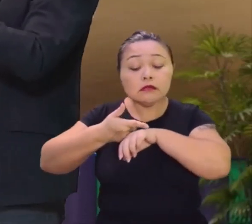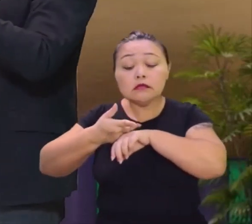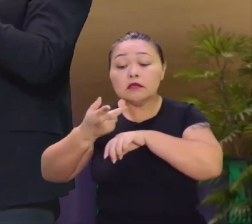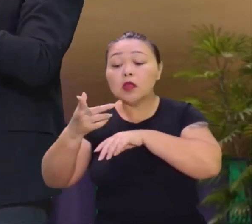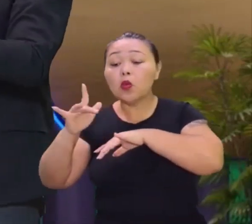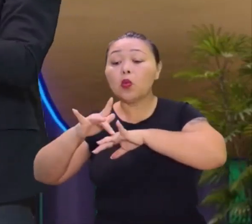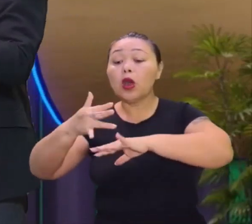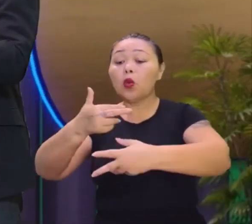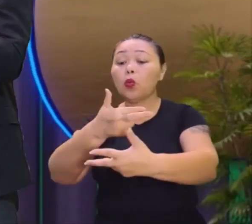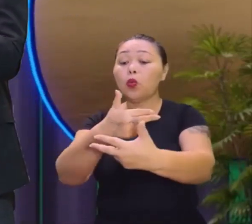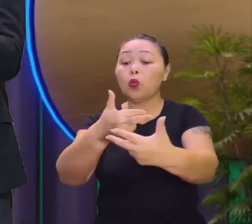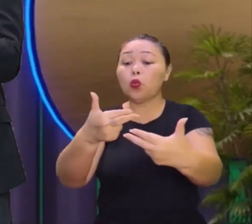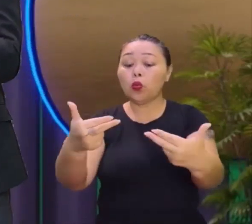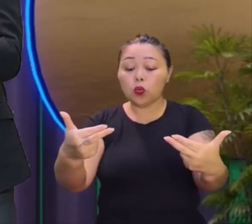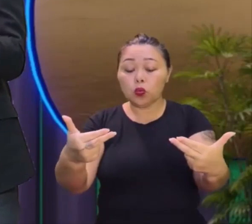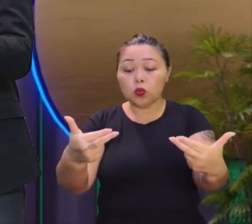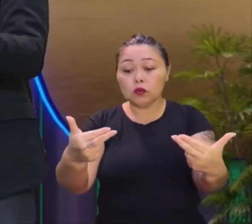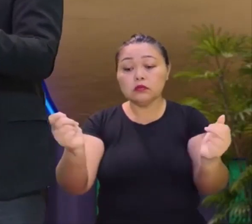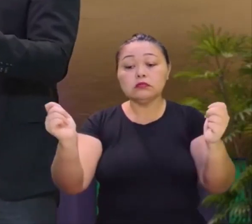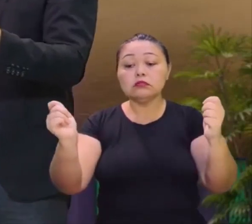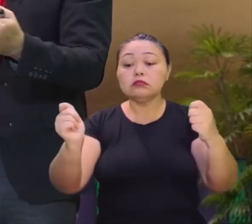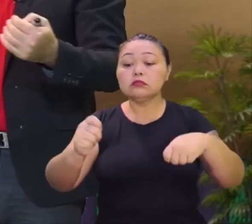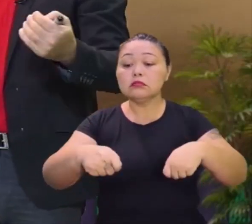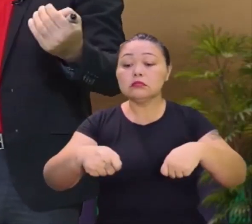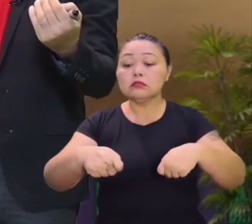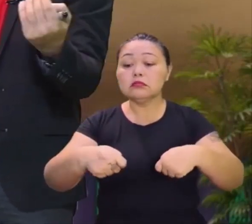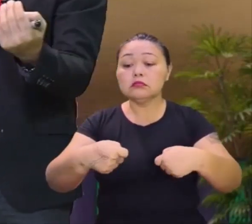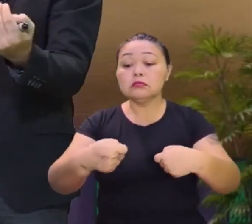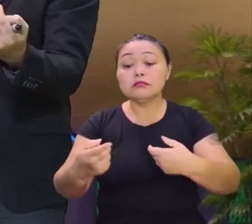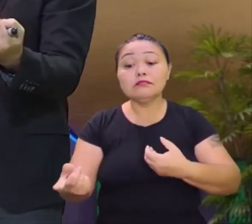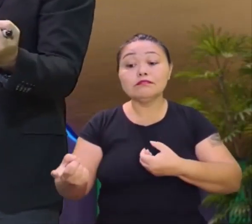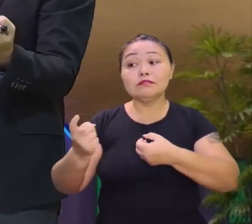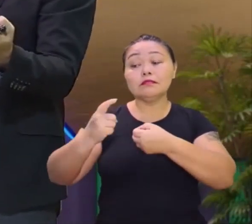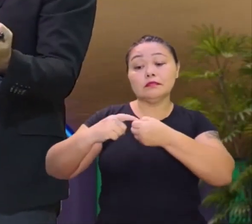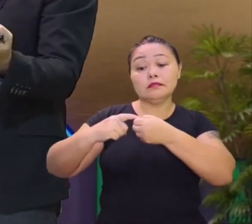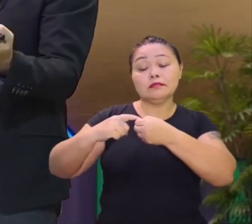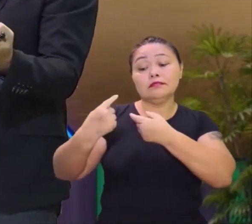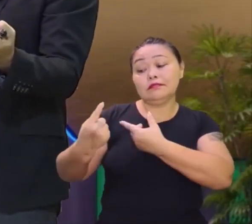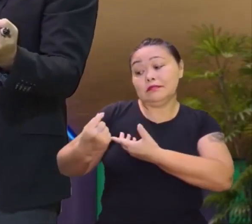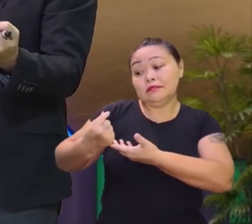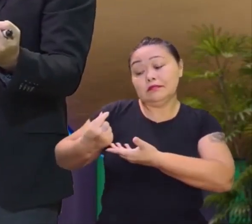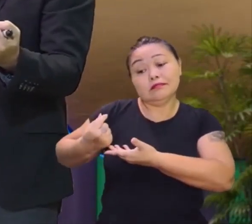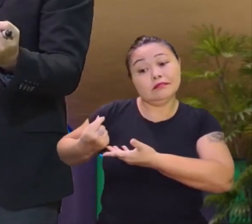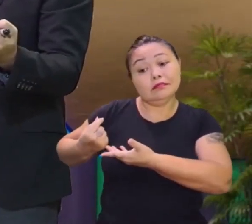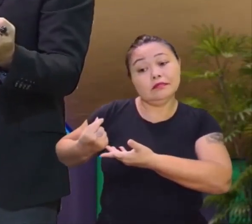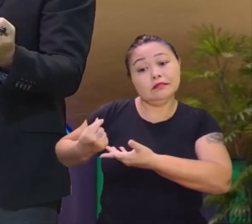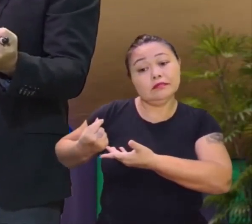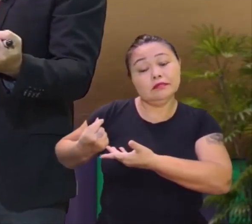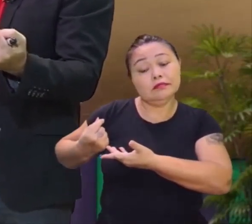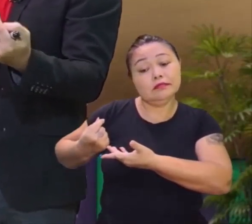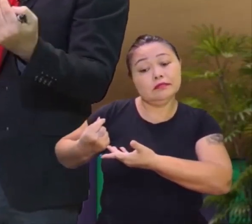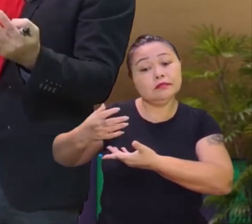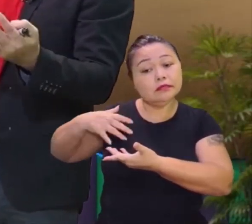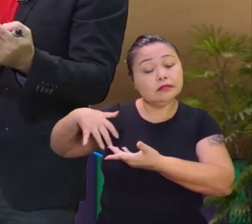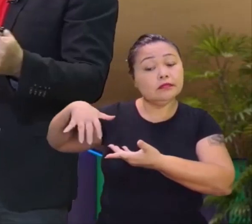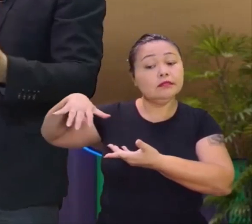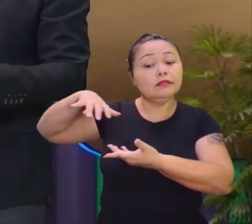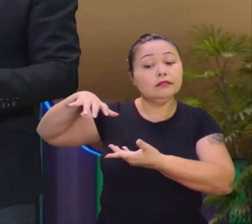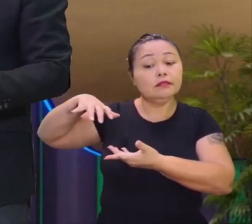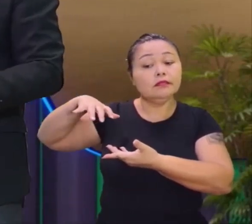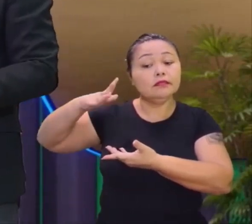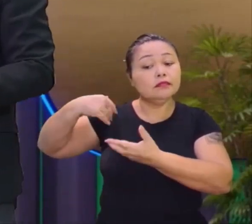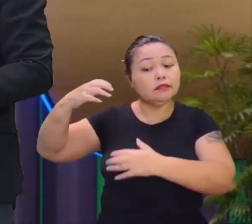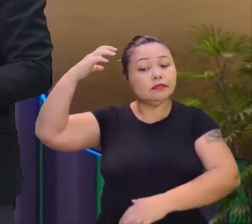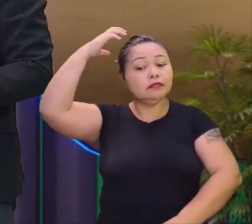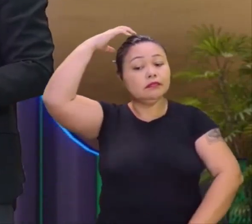por recursos que pudessem dar algum retorno financeiro e econômico para a